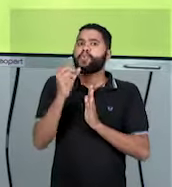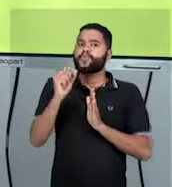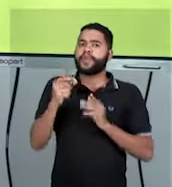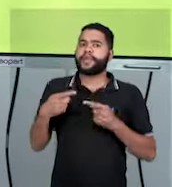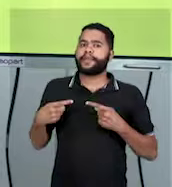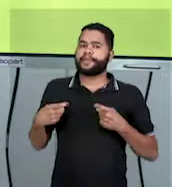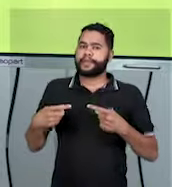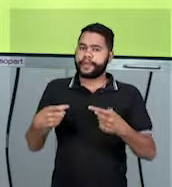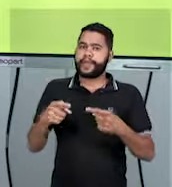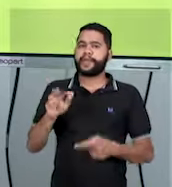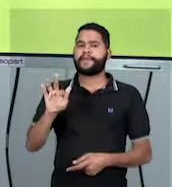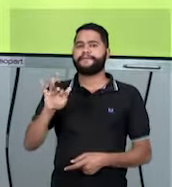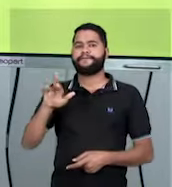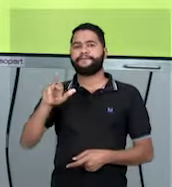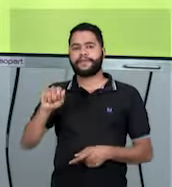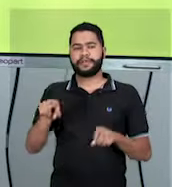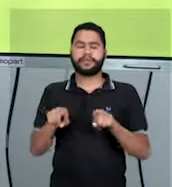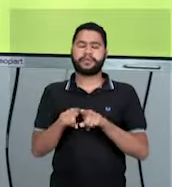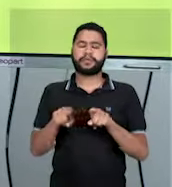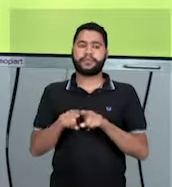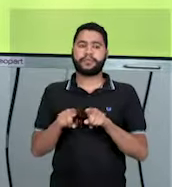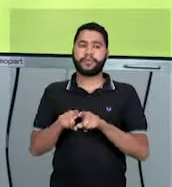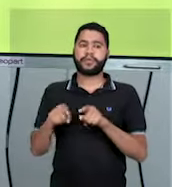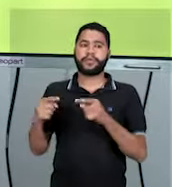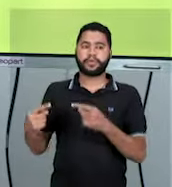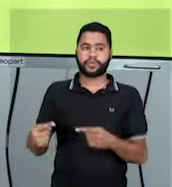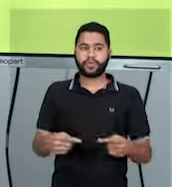das disputas econômicas,